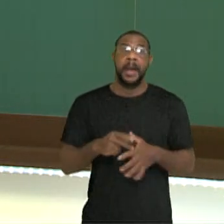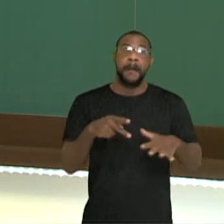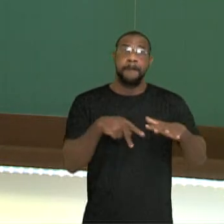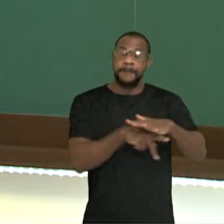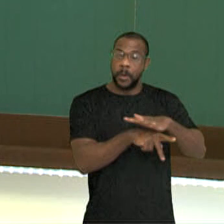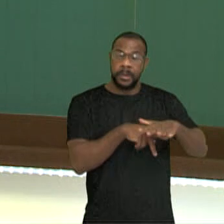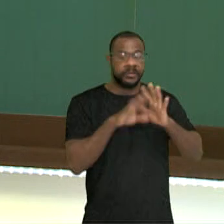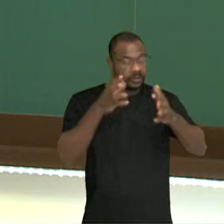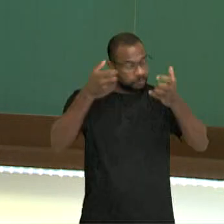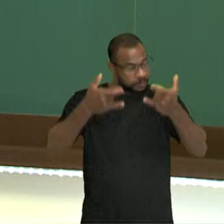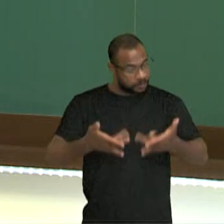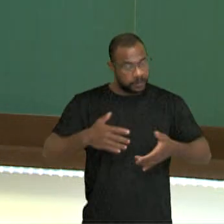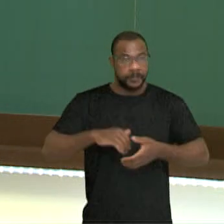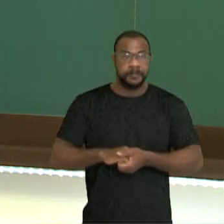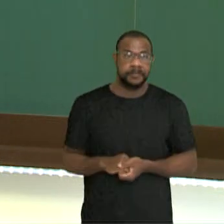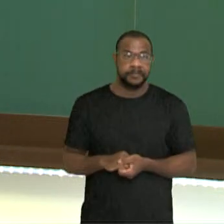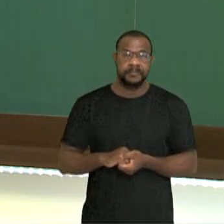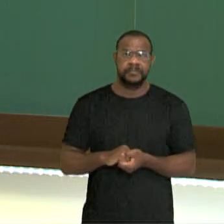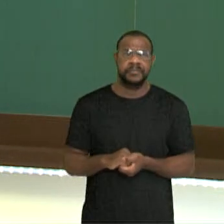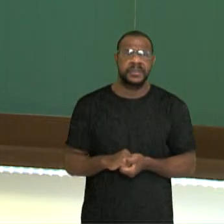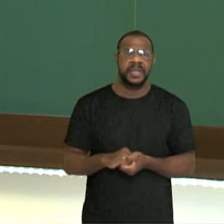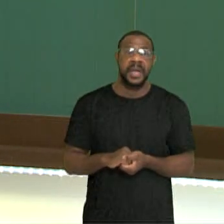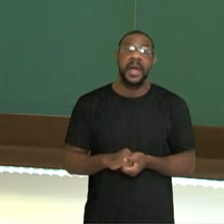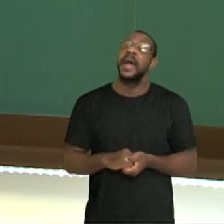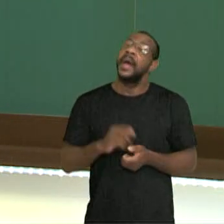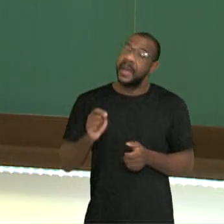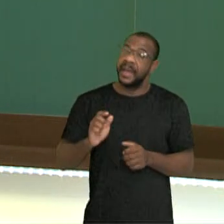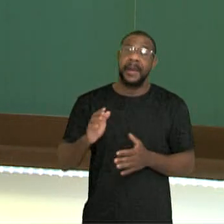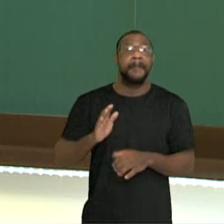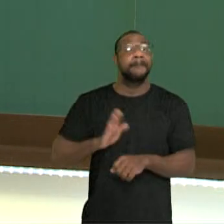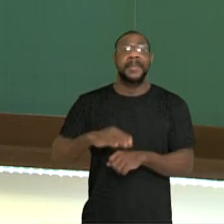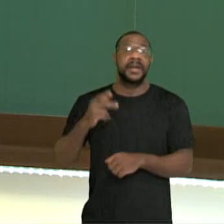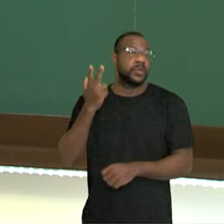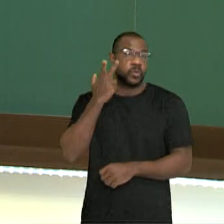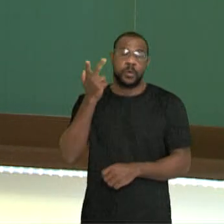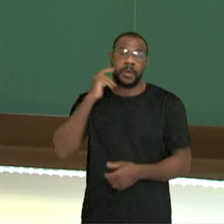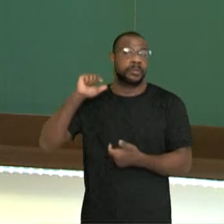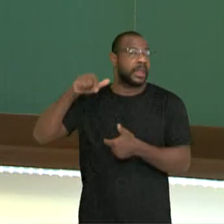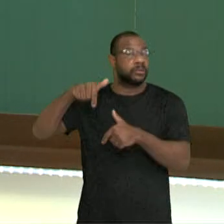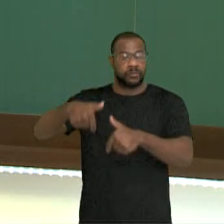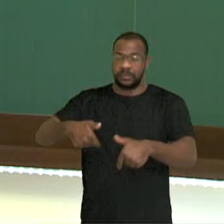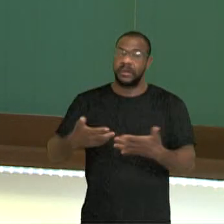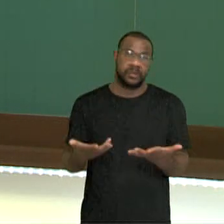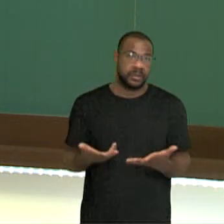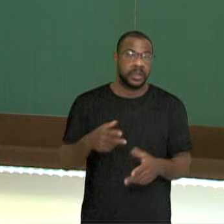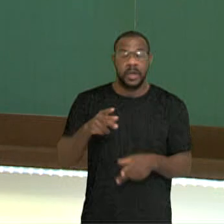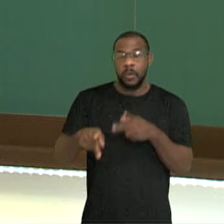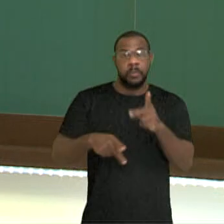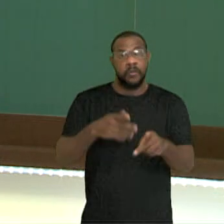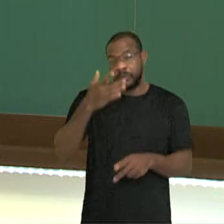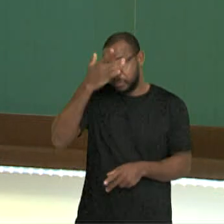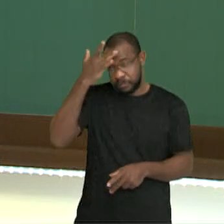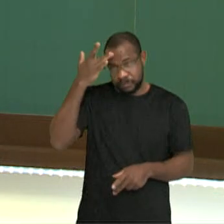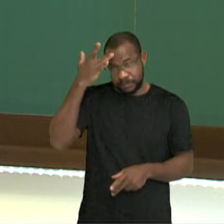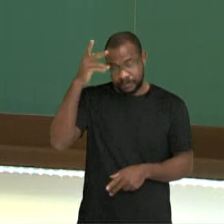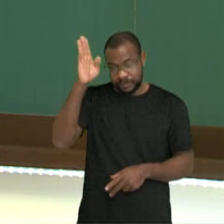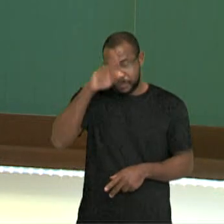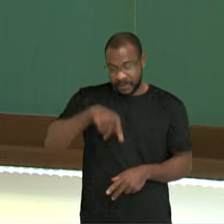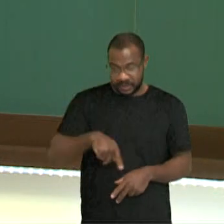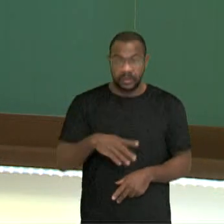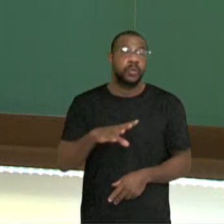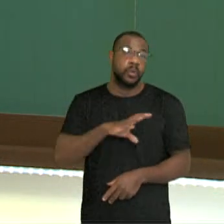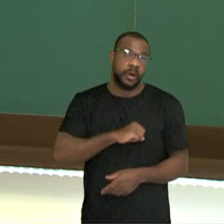já conversou, né? É a modalidade mais tradicional do povo brasileiro e que o povo brasileiro adora, porque ela tem uma